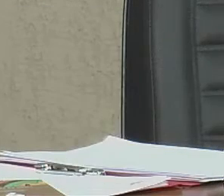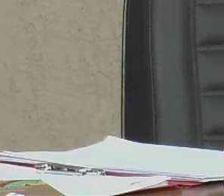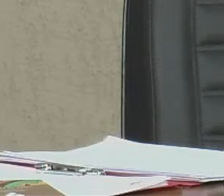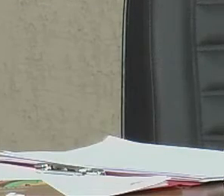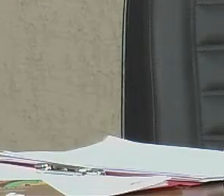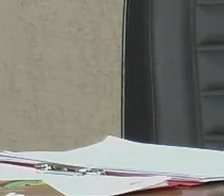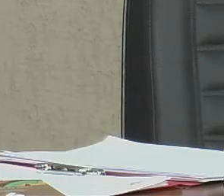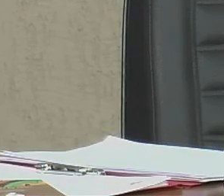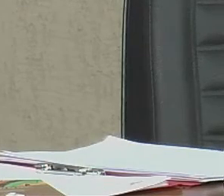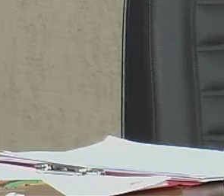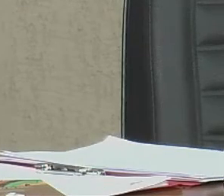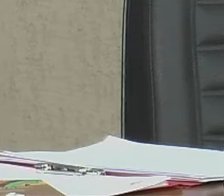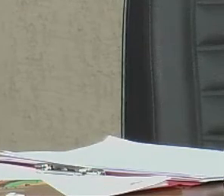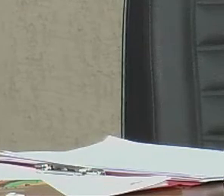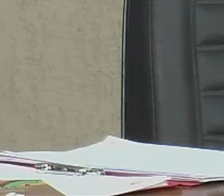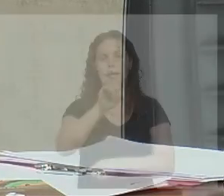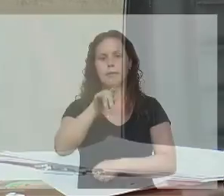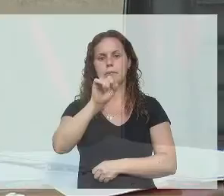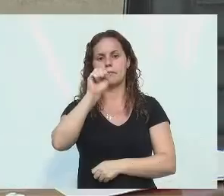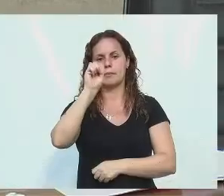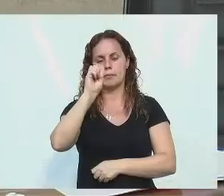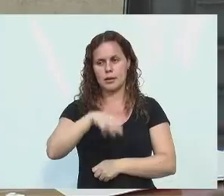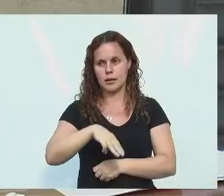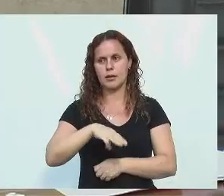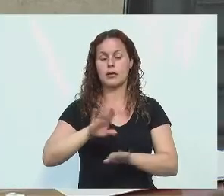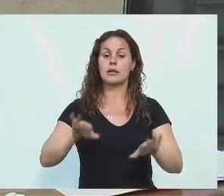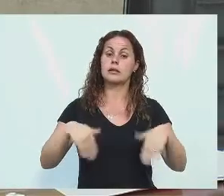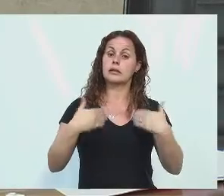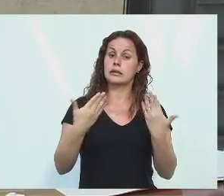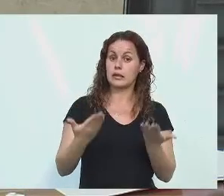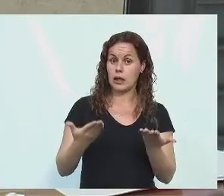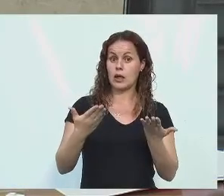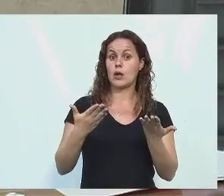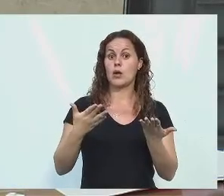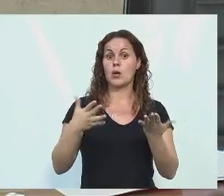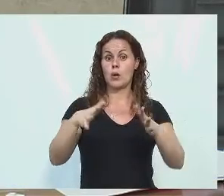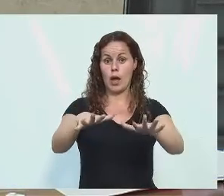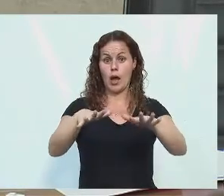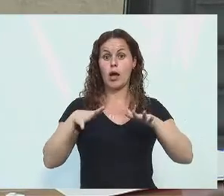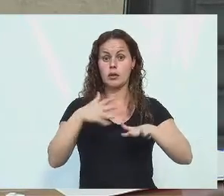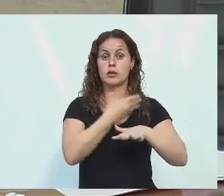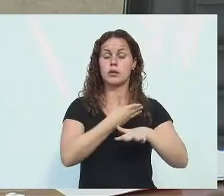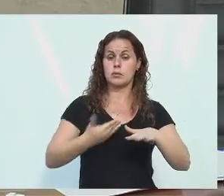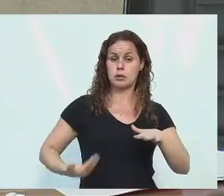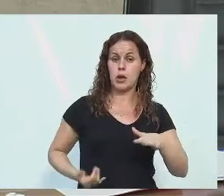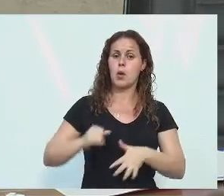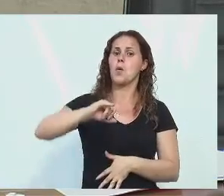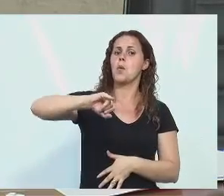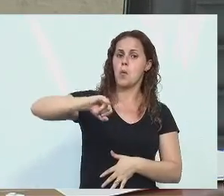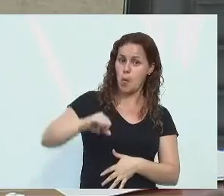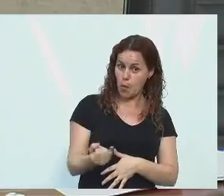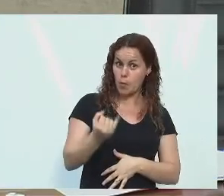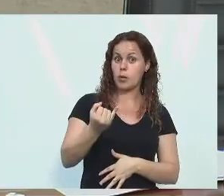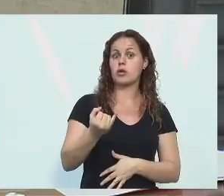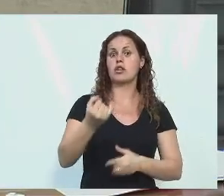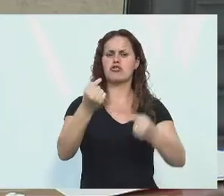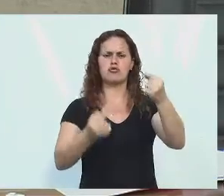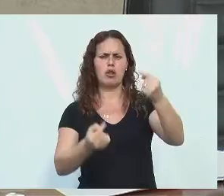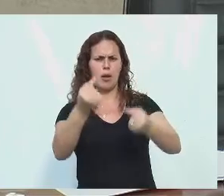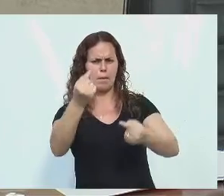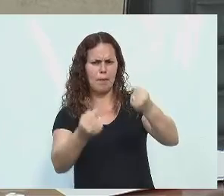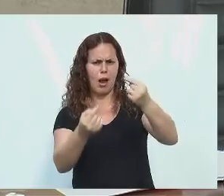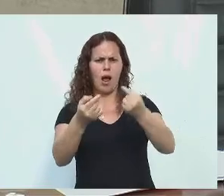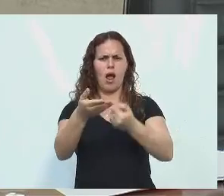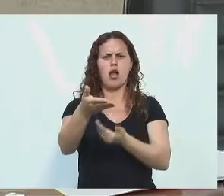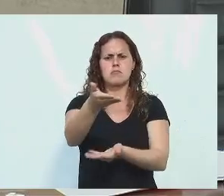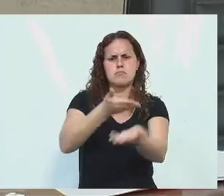de Viçosa, o IPLAN. Então, a audiência pública é mais uma oportunidade do debate, da escuta,